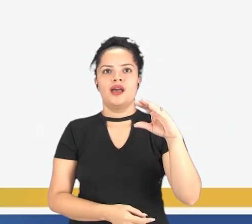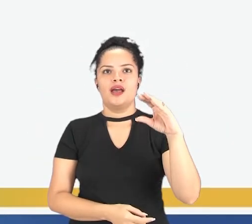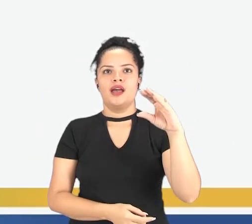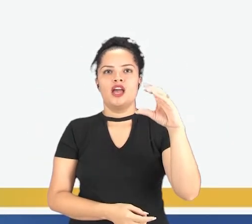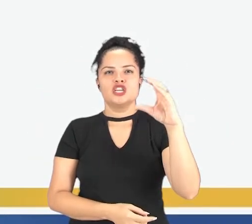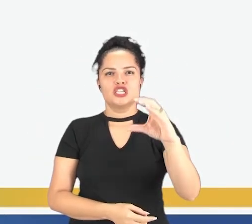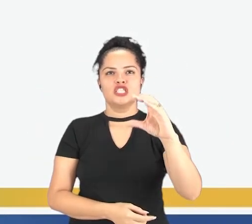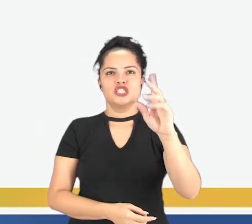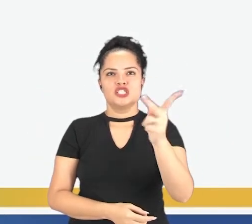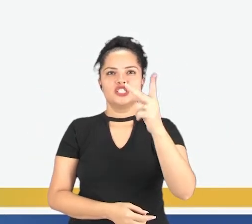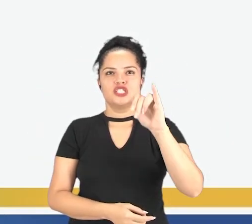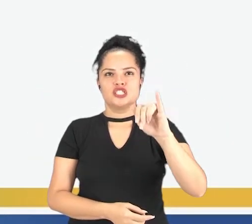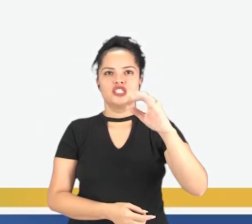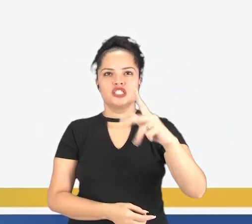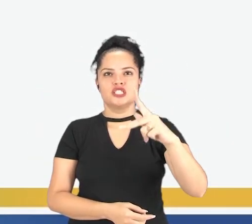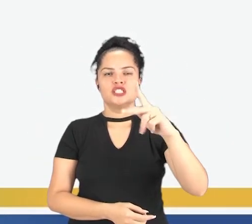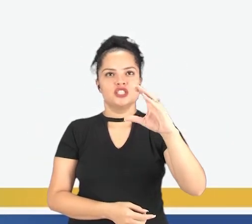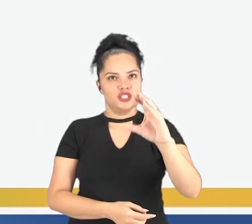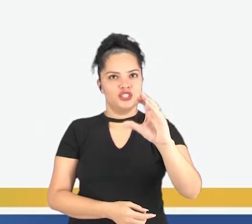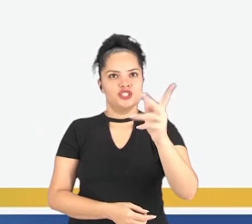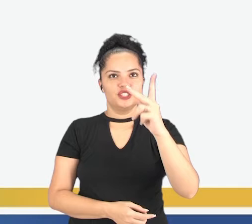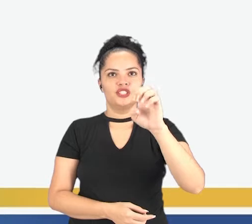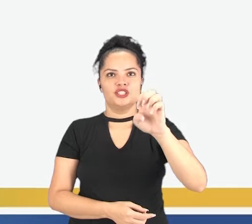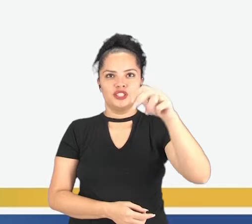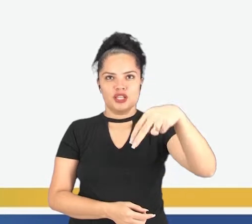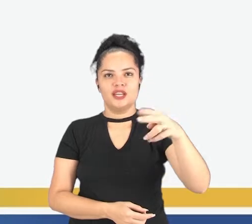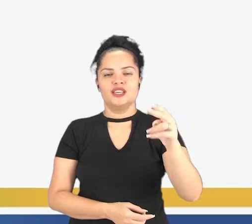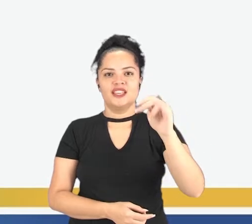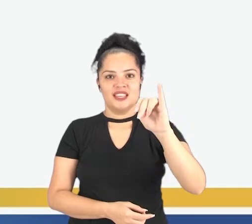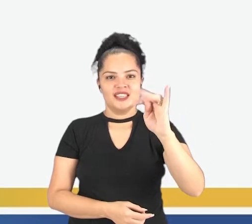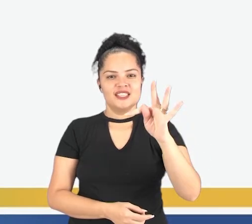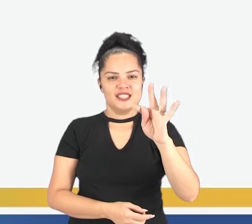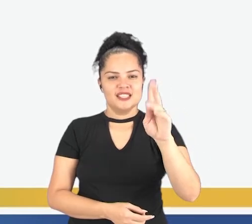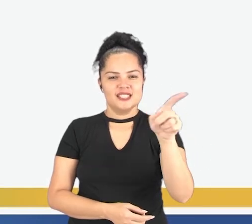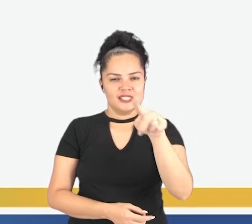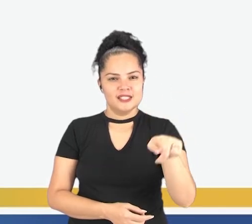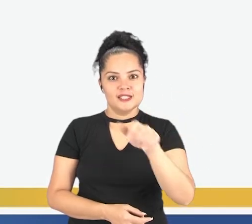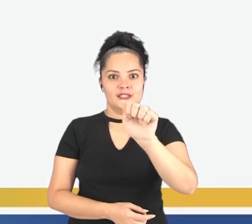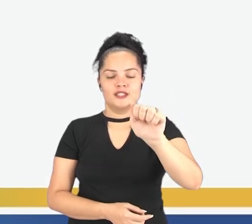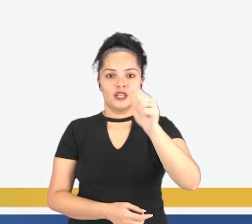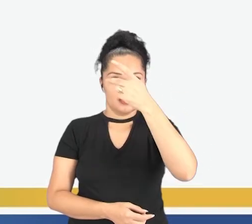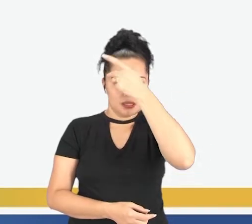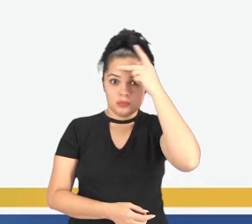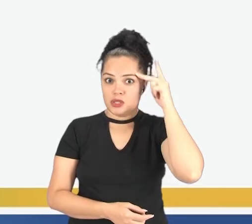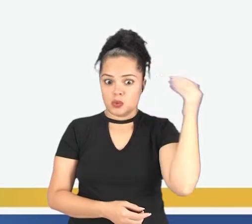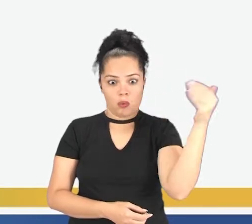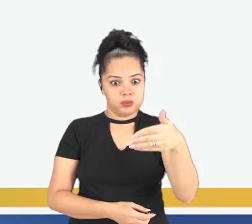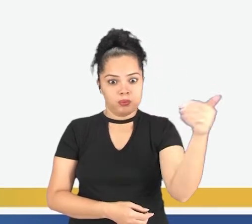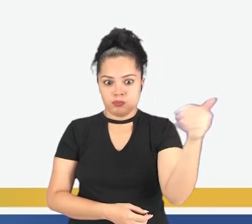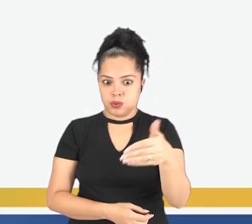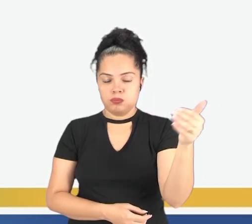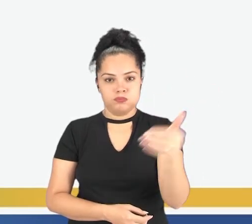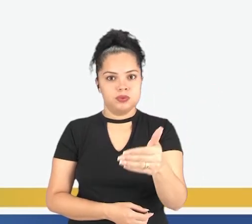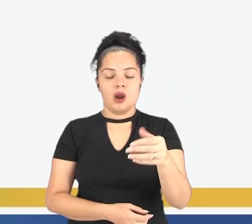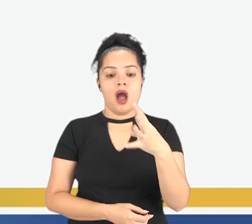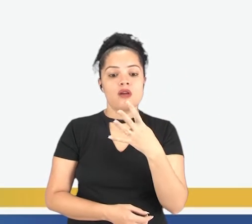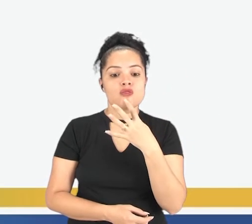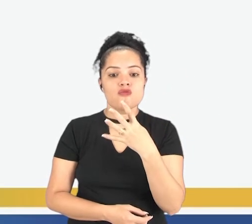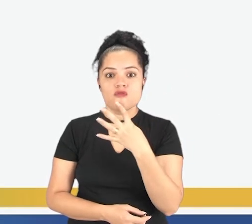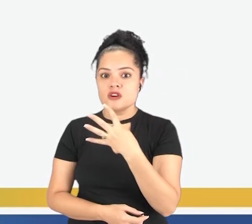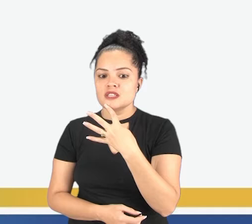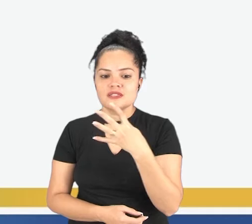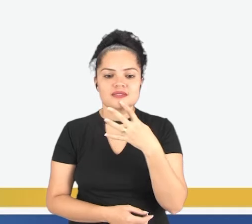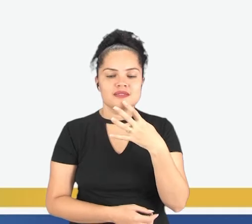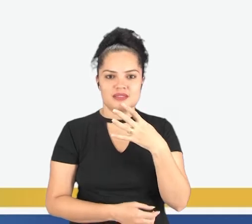de Itzá. É o local mais visitado, segundo os arqueólogos do México hoje, tá, pessoal? É um local